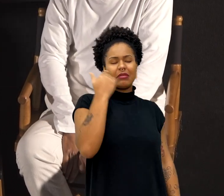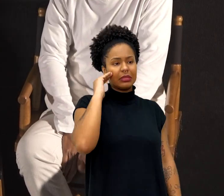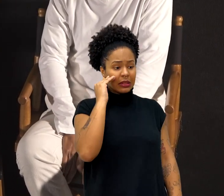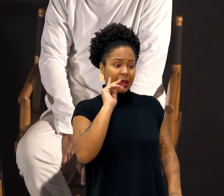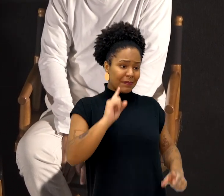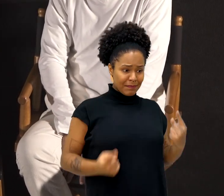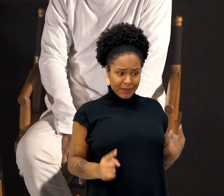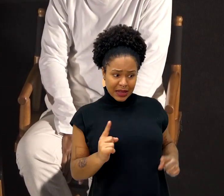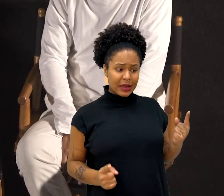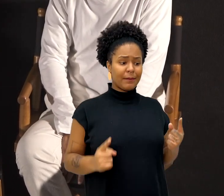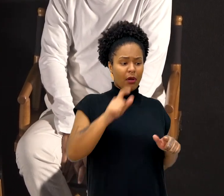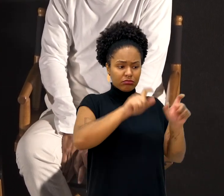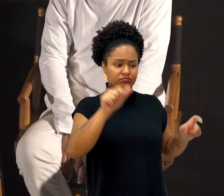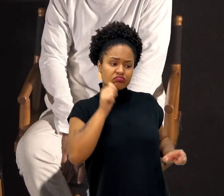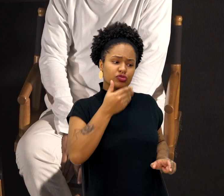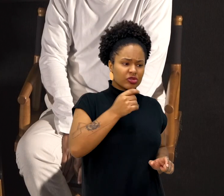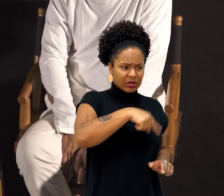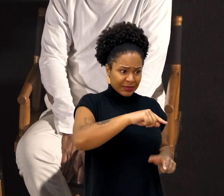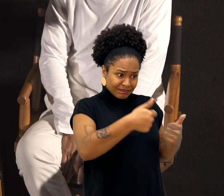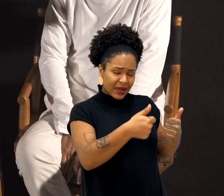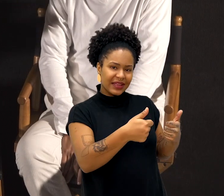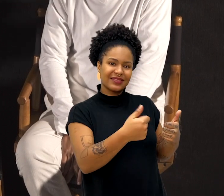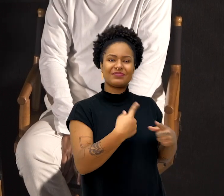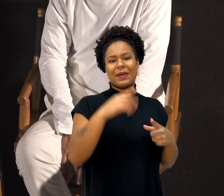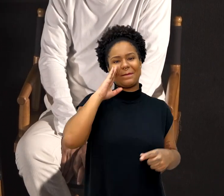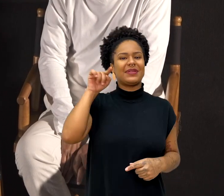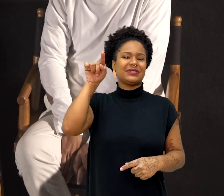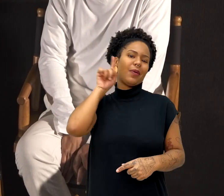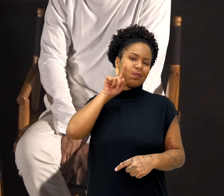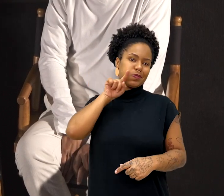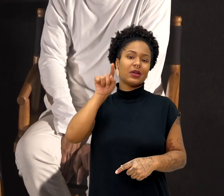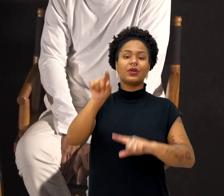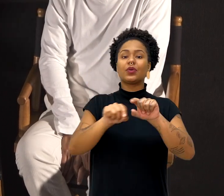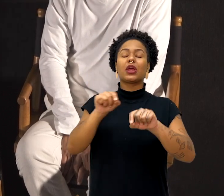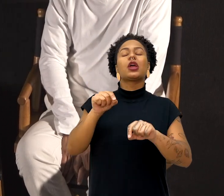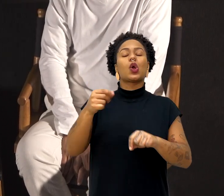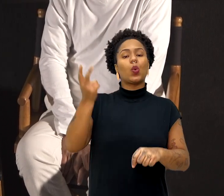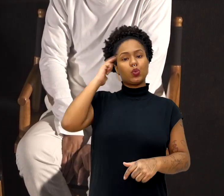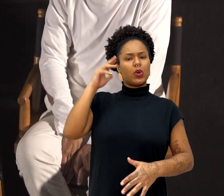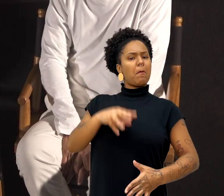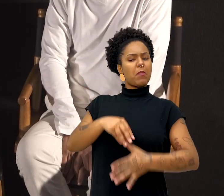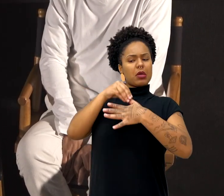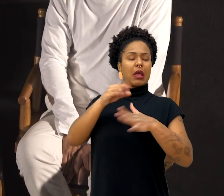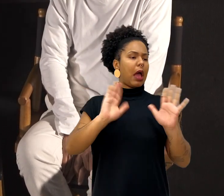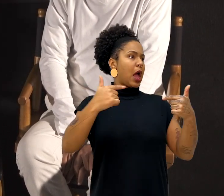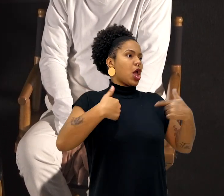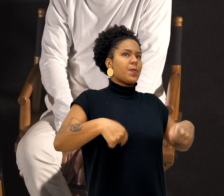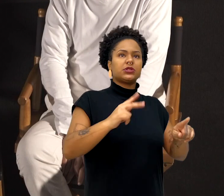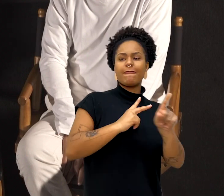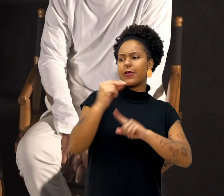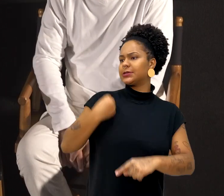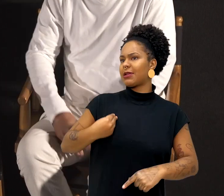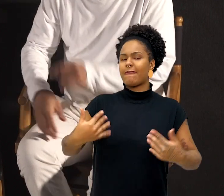os primos, as primas estavam bem. Porque, principalmente nos Estados Unidos, essa cultura meritocrática, tipo, eu preciso vencer